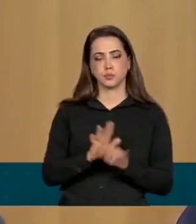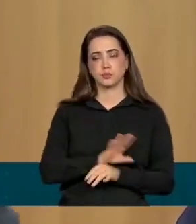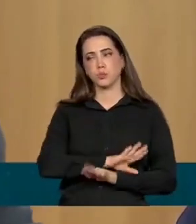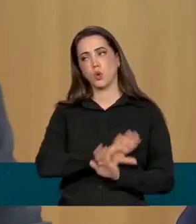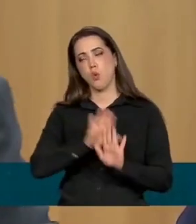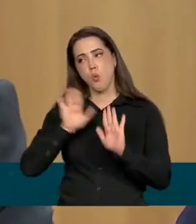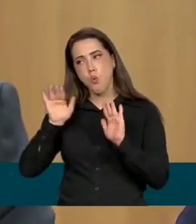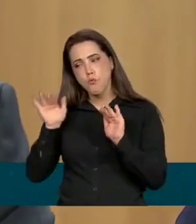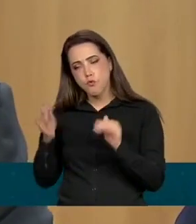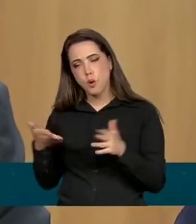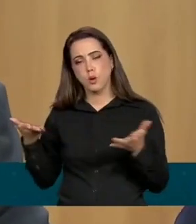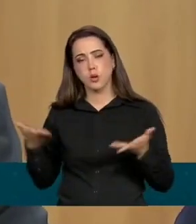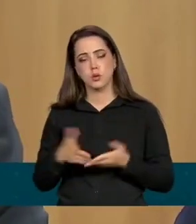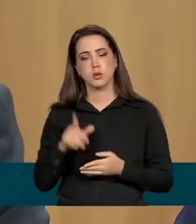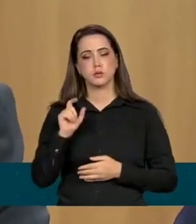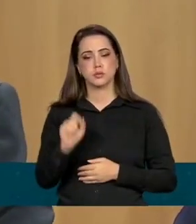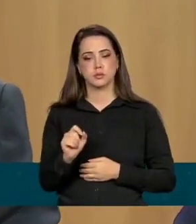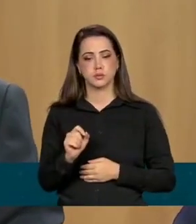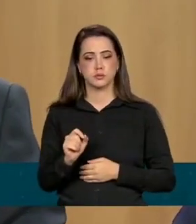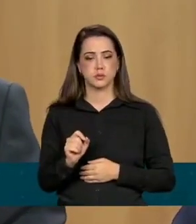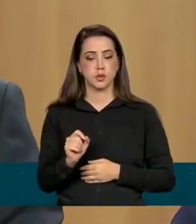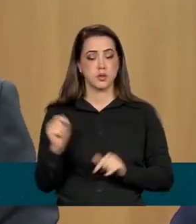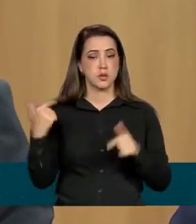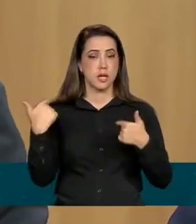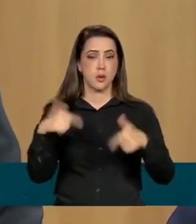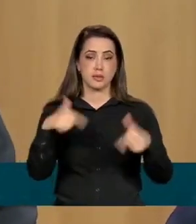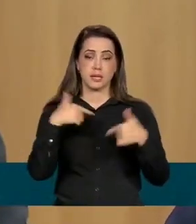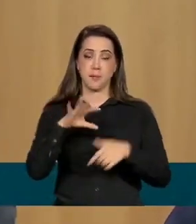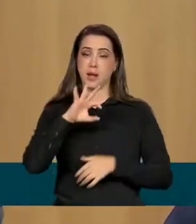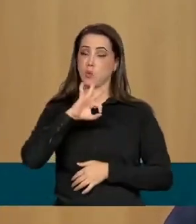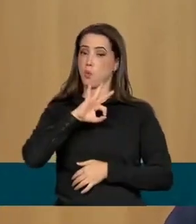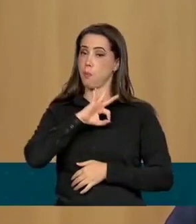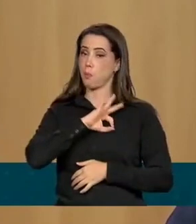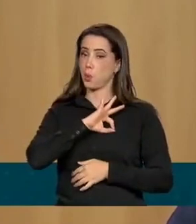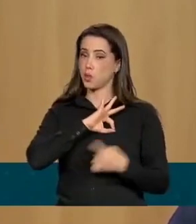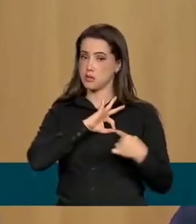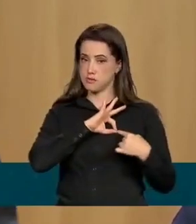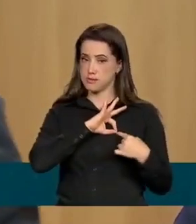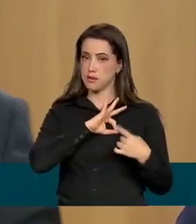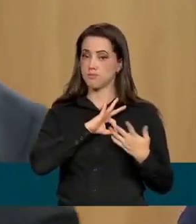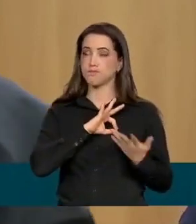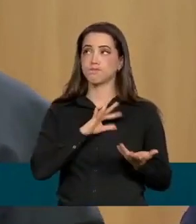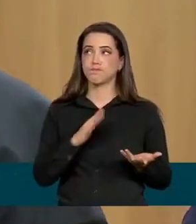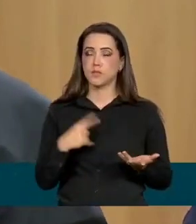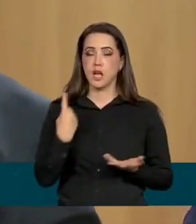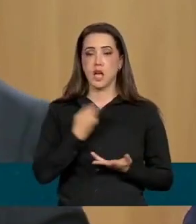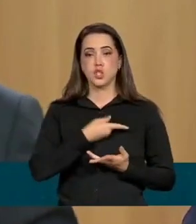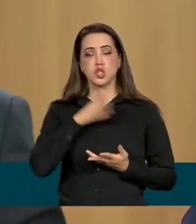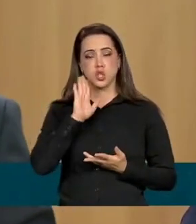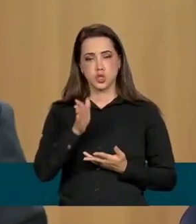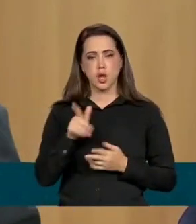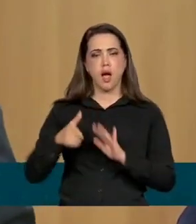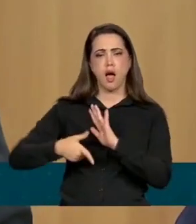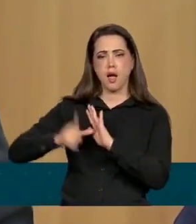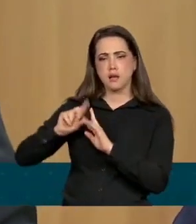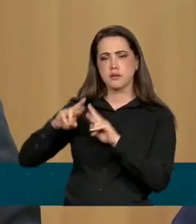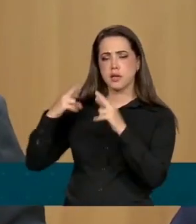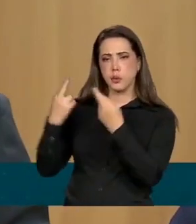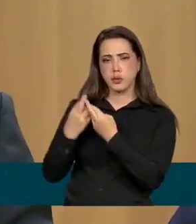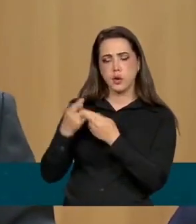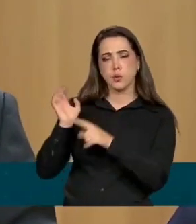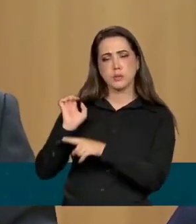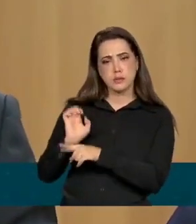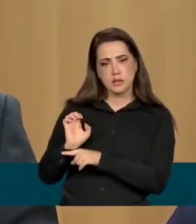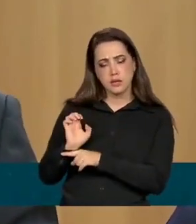relação, aí sim, ao trabalho policial, nós já havíamos reunido com os